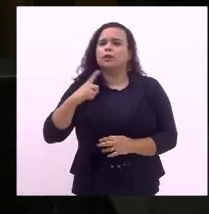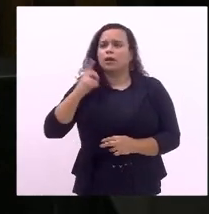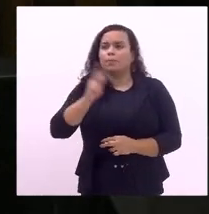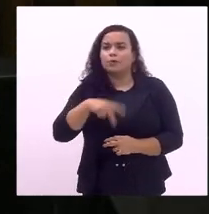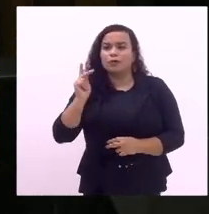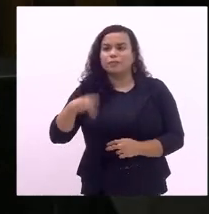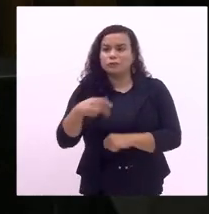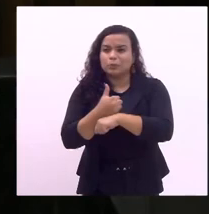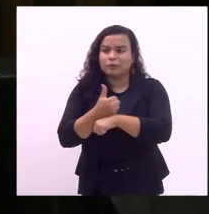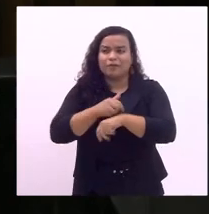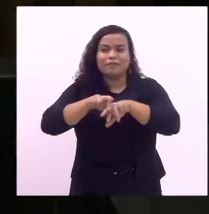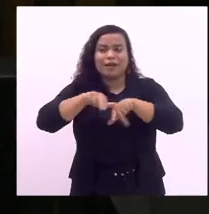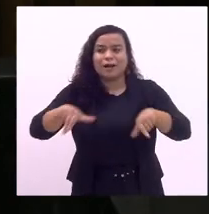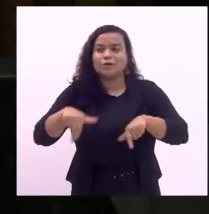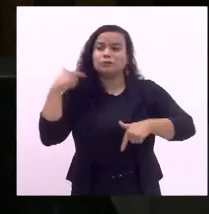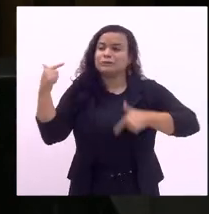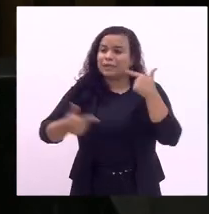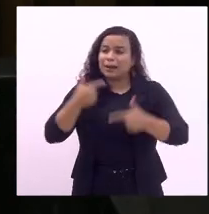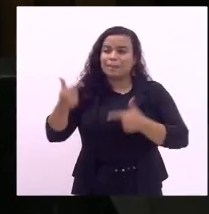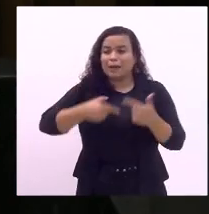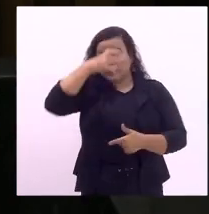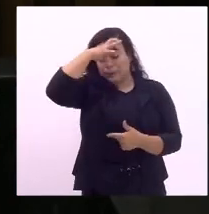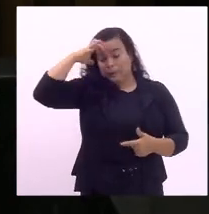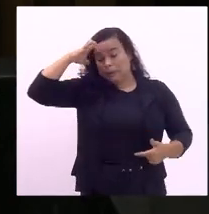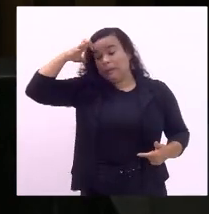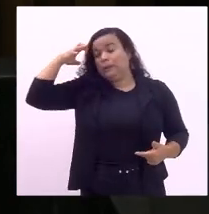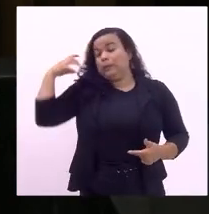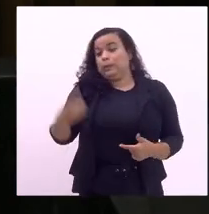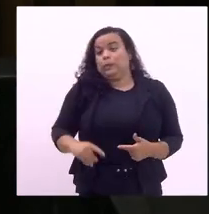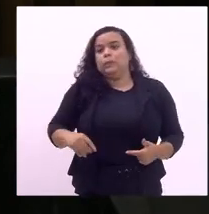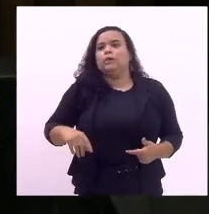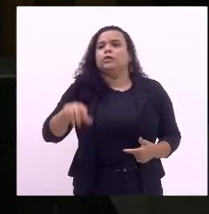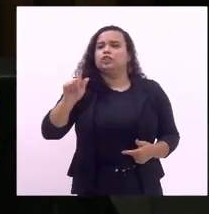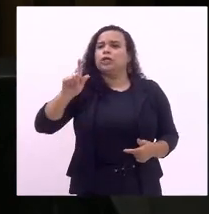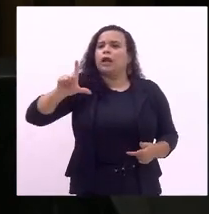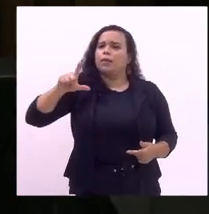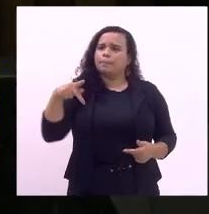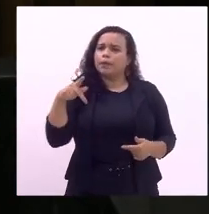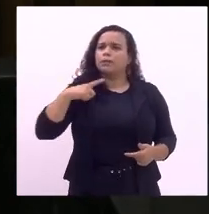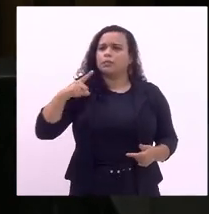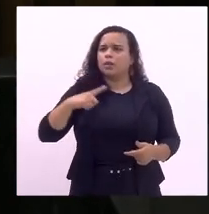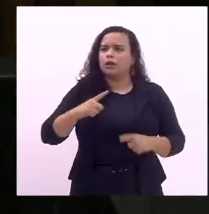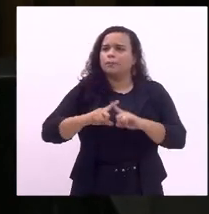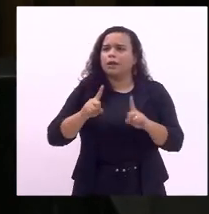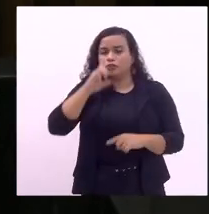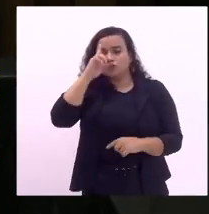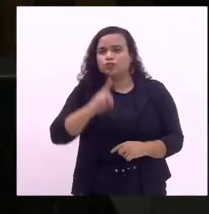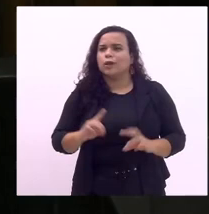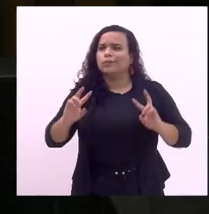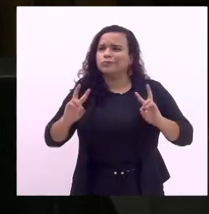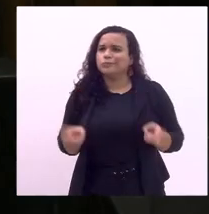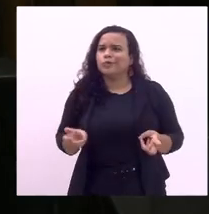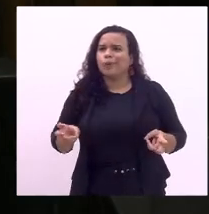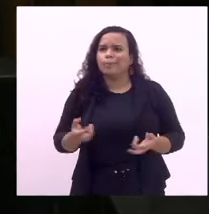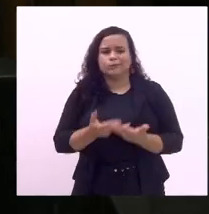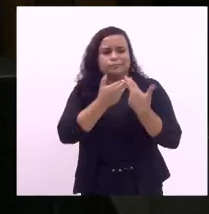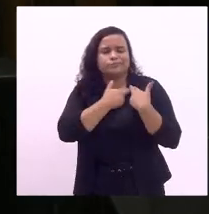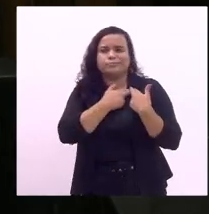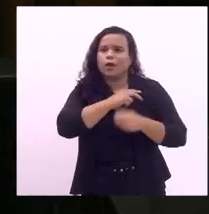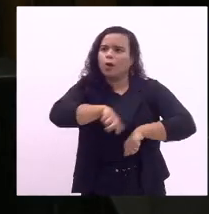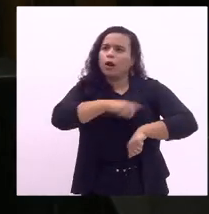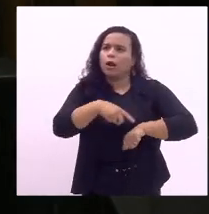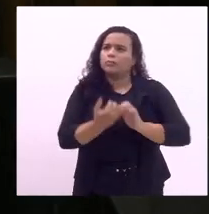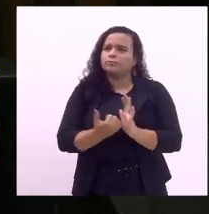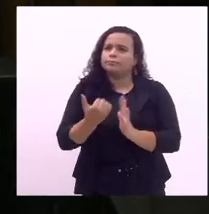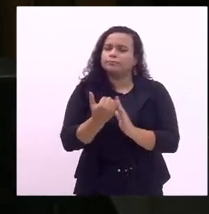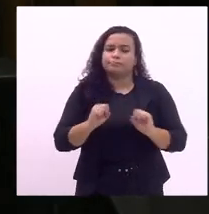na rede que estão trabalhando muito através de GLPs e que não têm nenhum direito com relação a essa carga horária que se dedicam para a